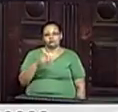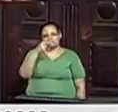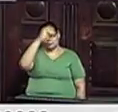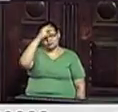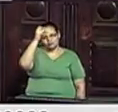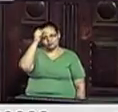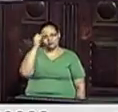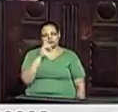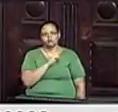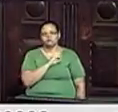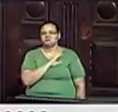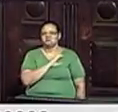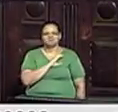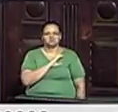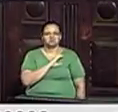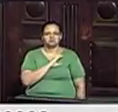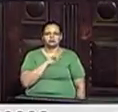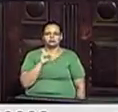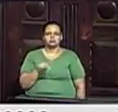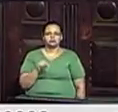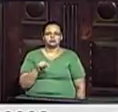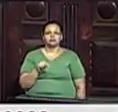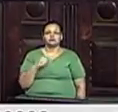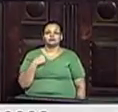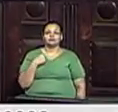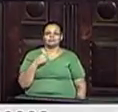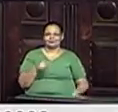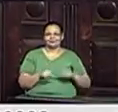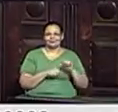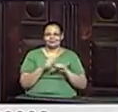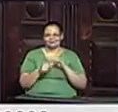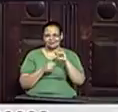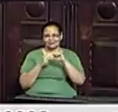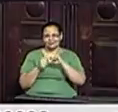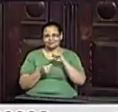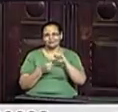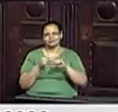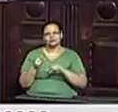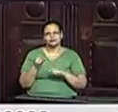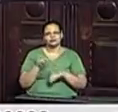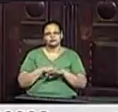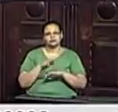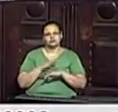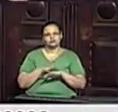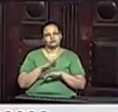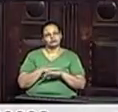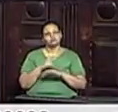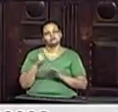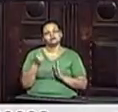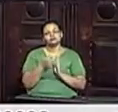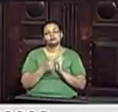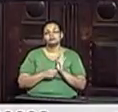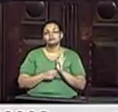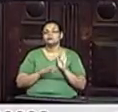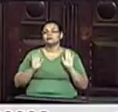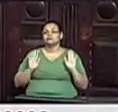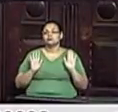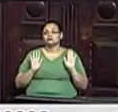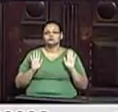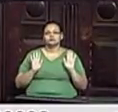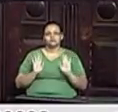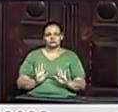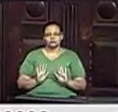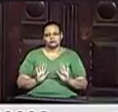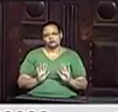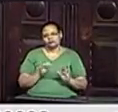de Duque de Caxias. E ele, numa das reformas, foi o relator. E o grande tema que se